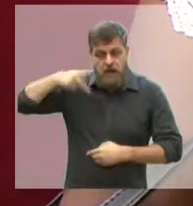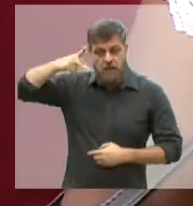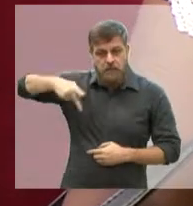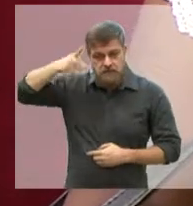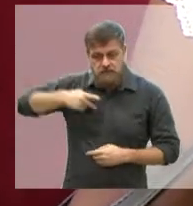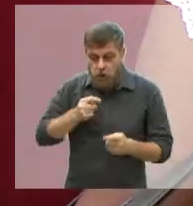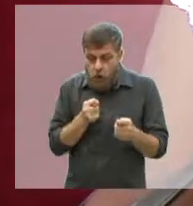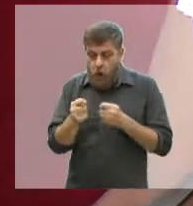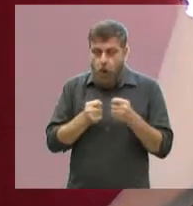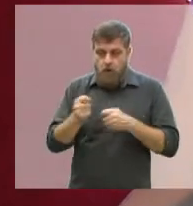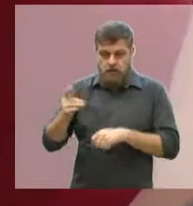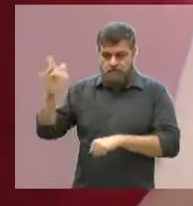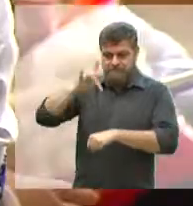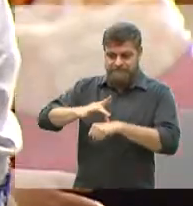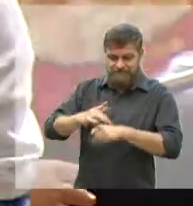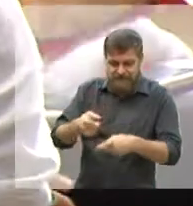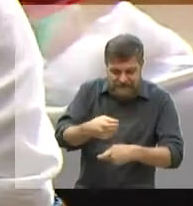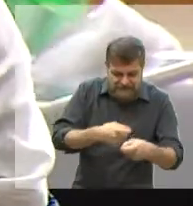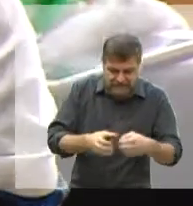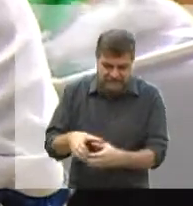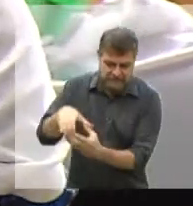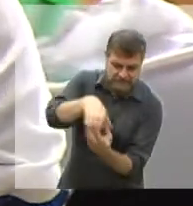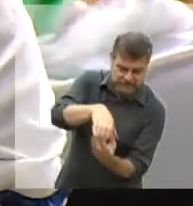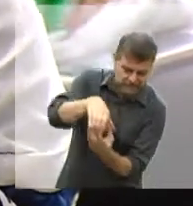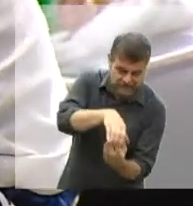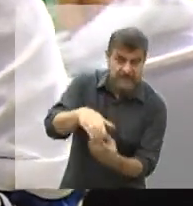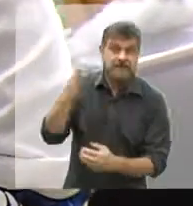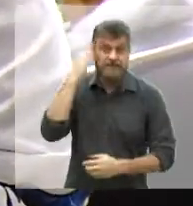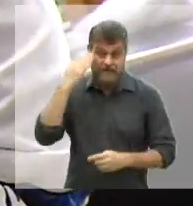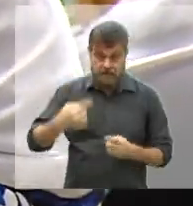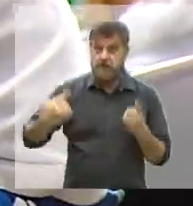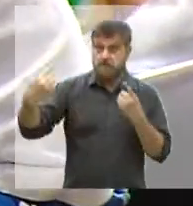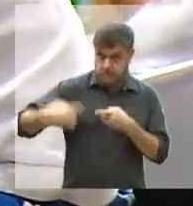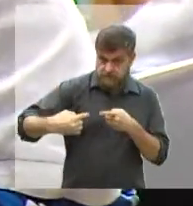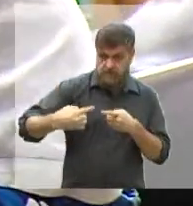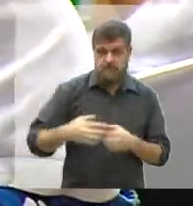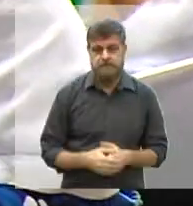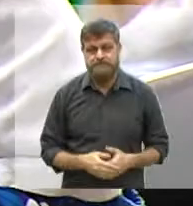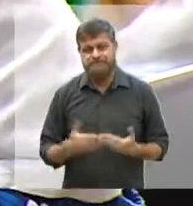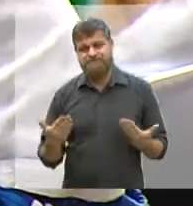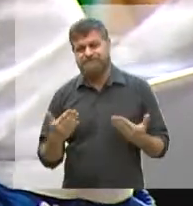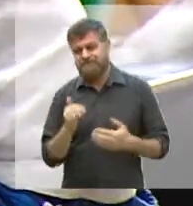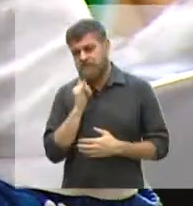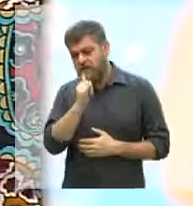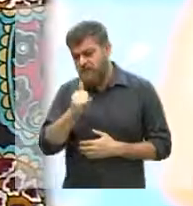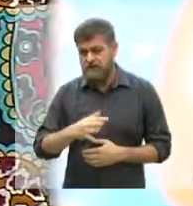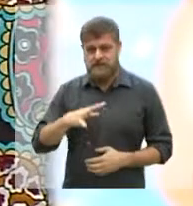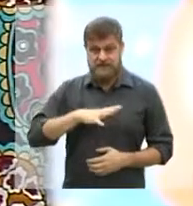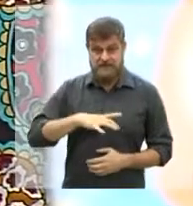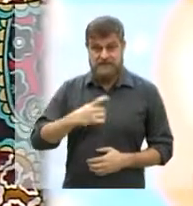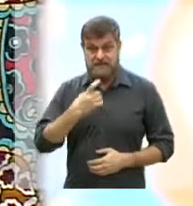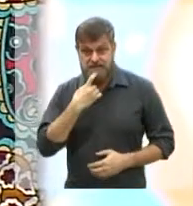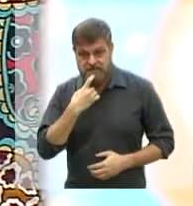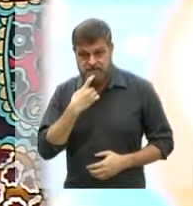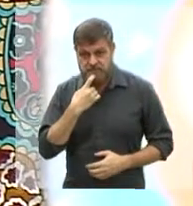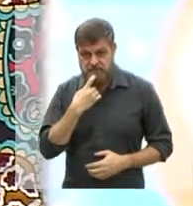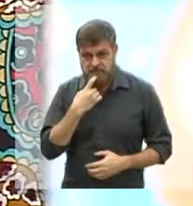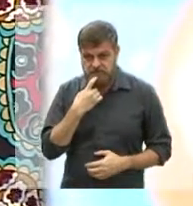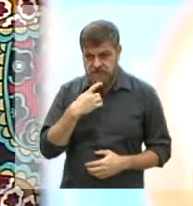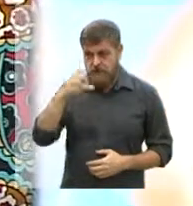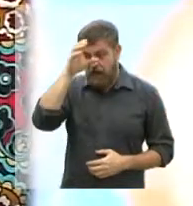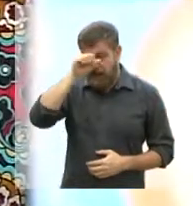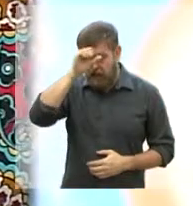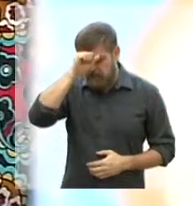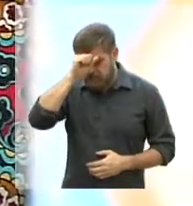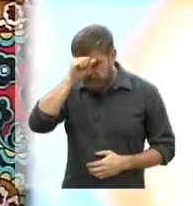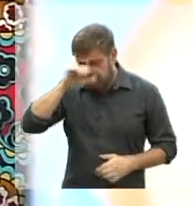fazer o controle do vetor, do Aedes aegypti. Não é que é fácil, é um desafio, né? Mas a gente falou, bem, a cidade aprendeu, né? Foi um batismo de sangue, né? A gente